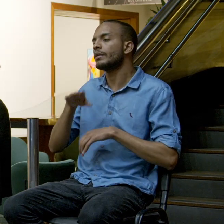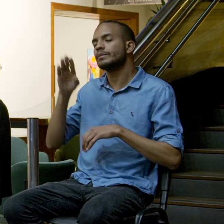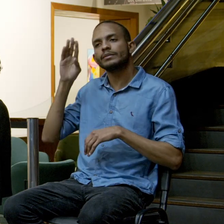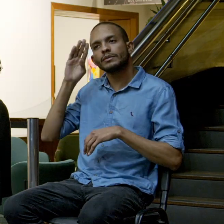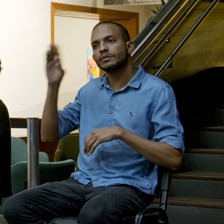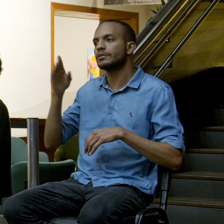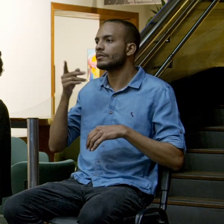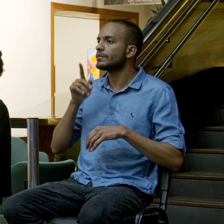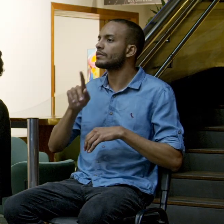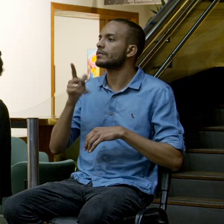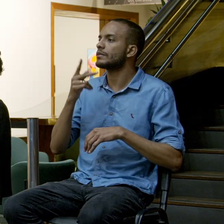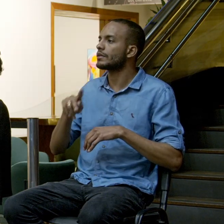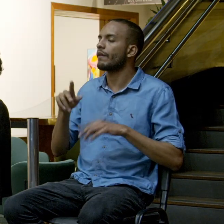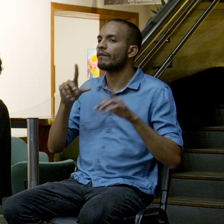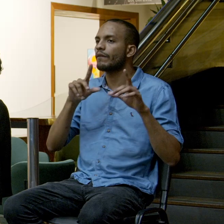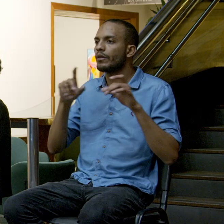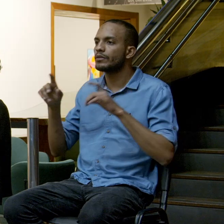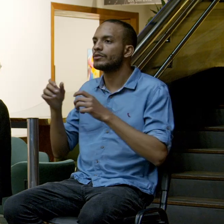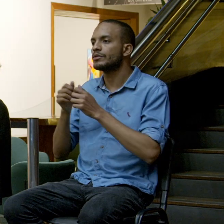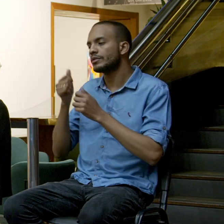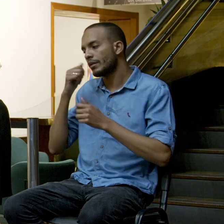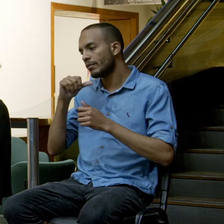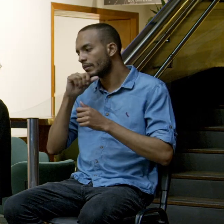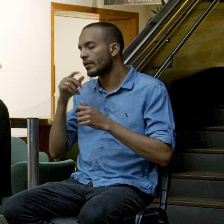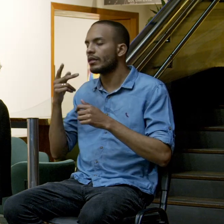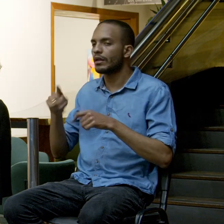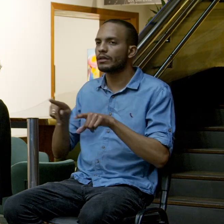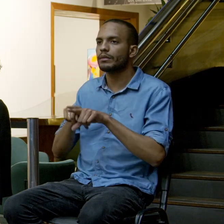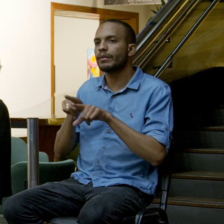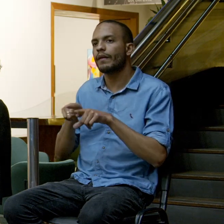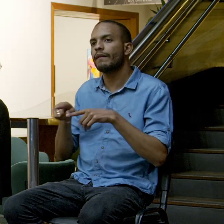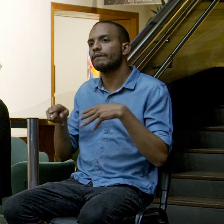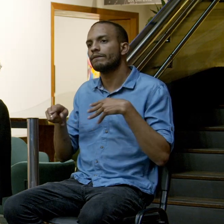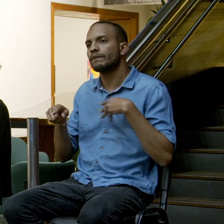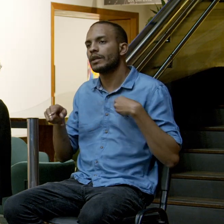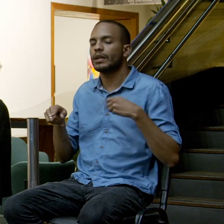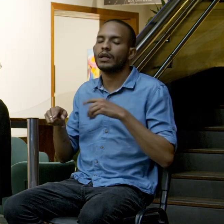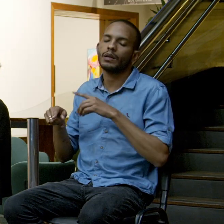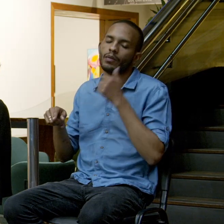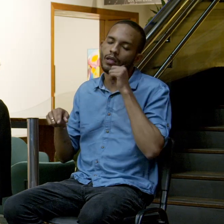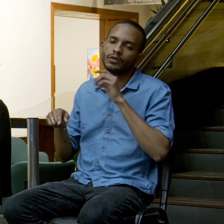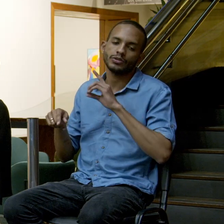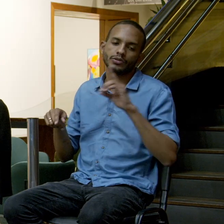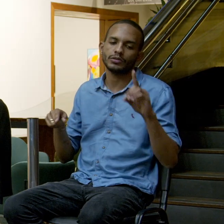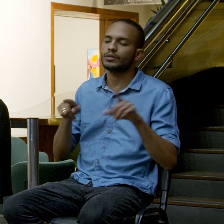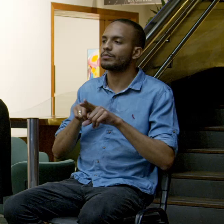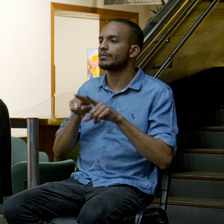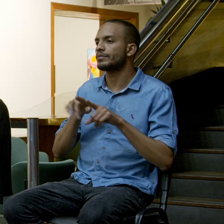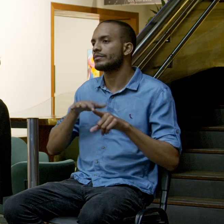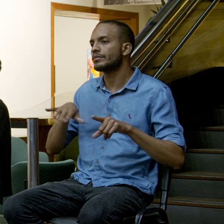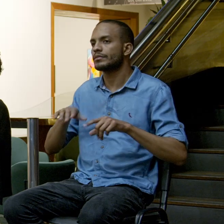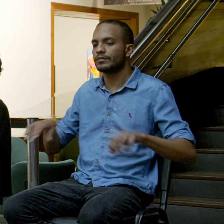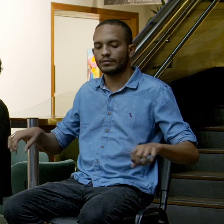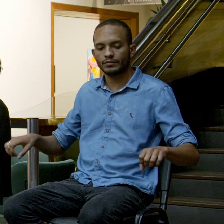imagem. Nessa fotografia, ela está junto de sua mãe à esquerda e sua filha à direita, unidas por um fio, segurada por